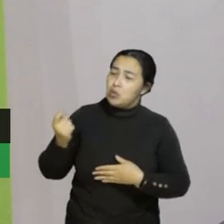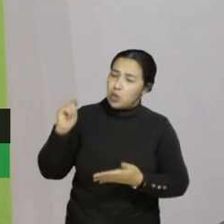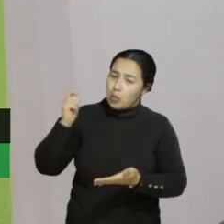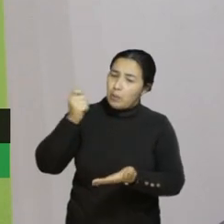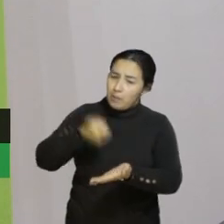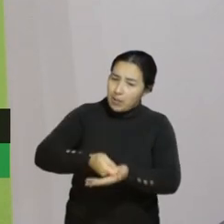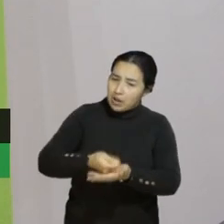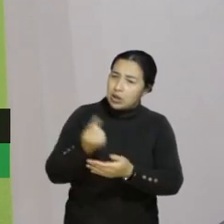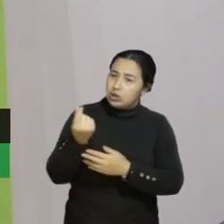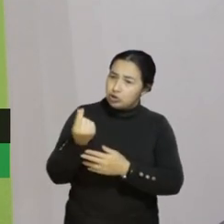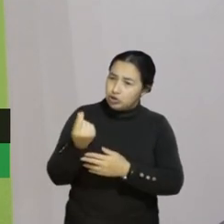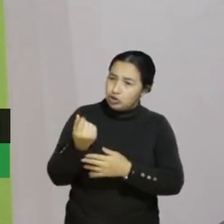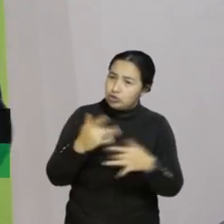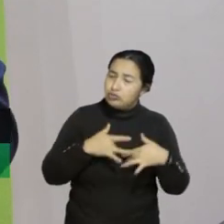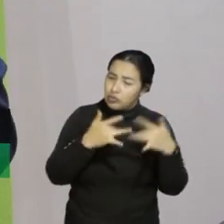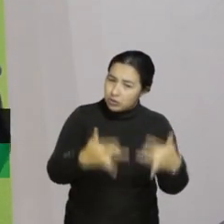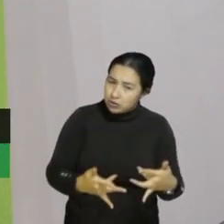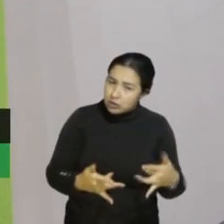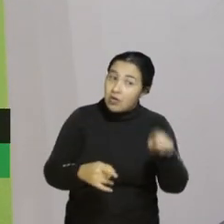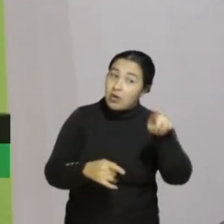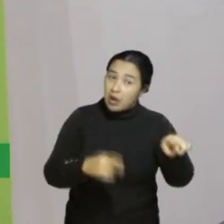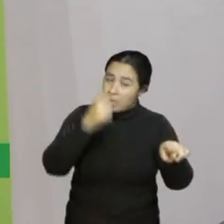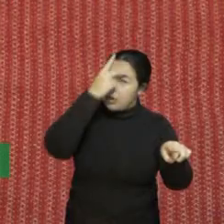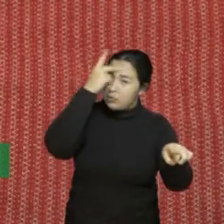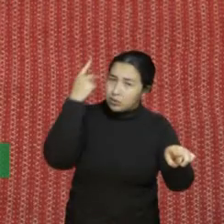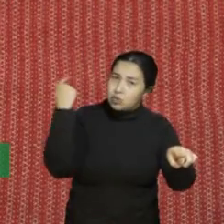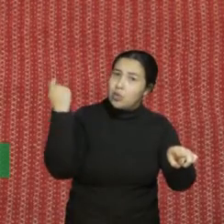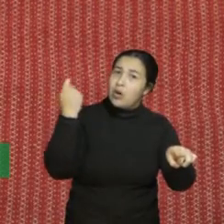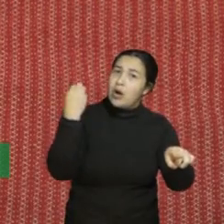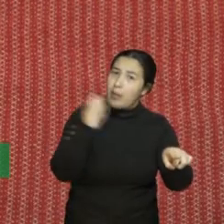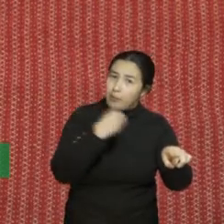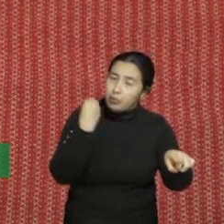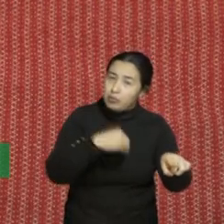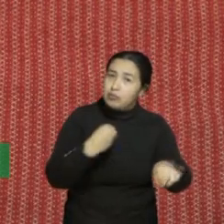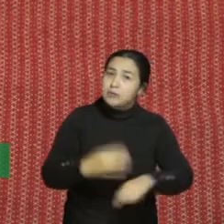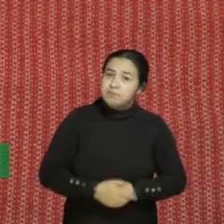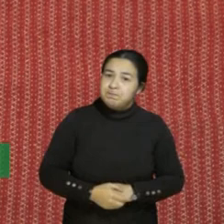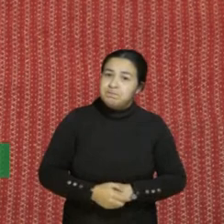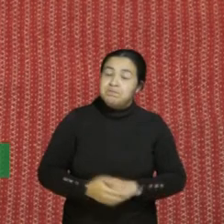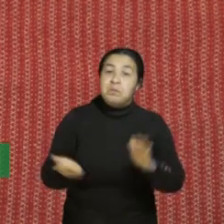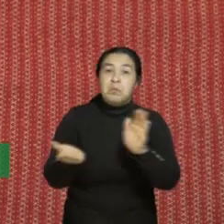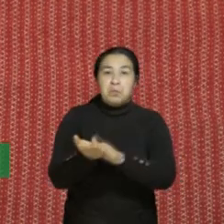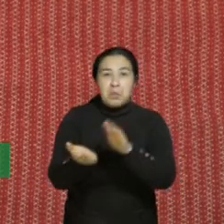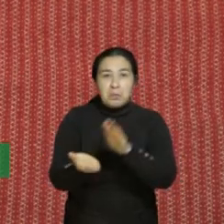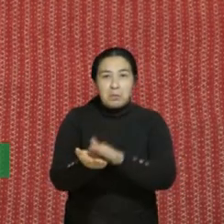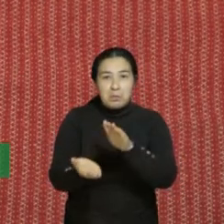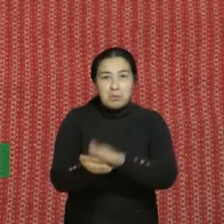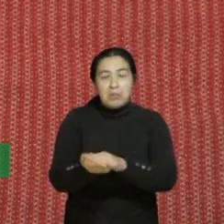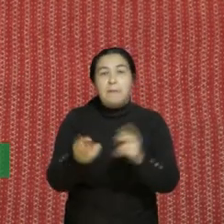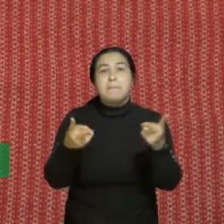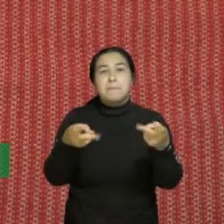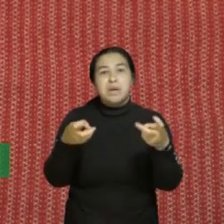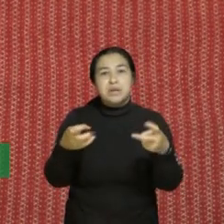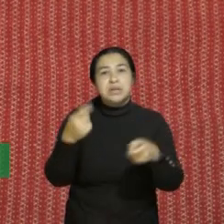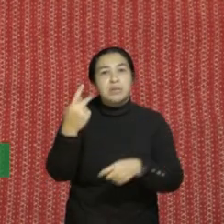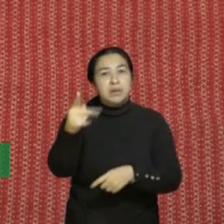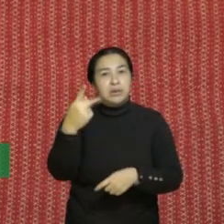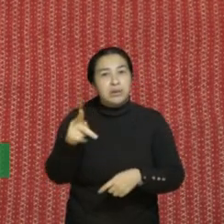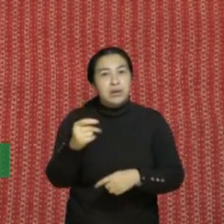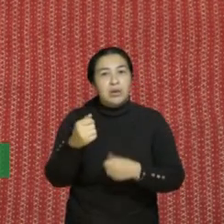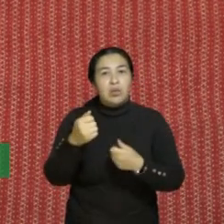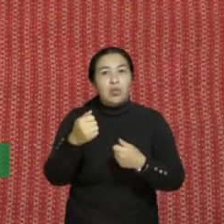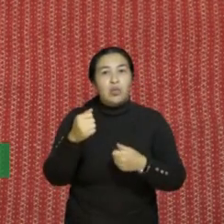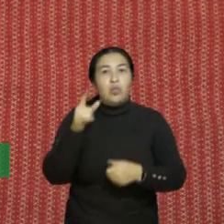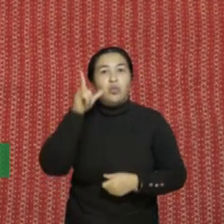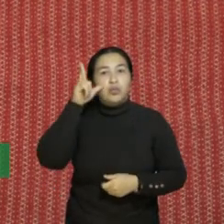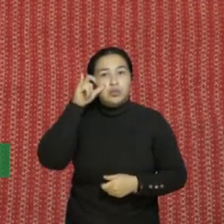precisa. Deputado Carlos. Deputado Sérgio, repórter Sérgio Guimarães. Parabéns para o senhor, eu acompanhei pela rede social, o